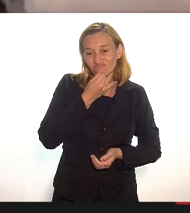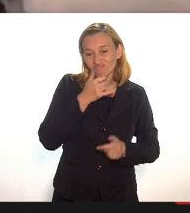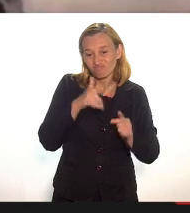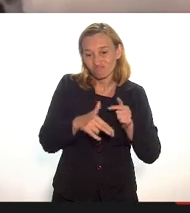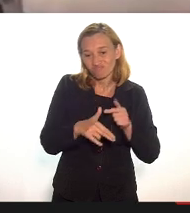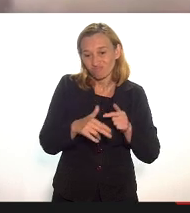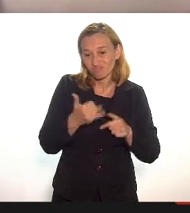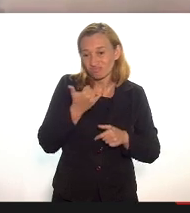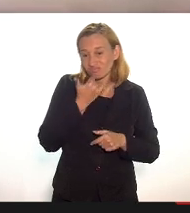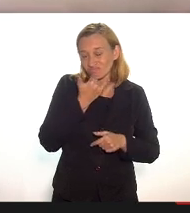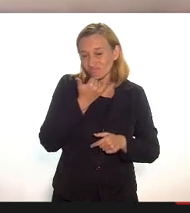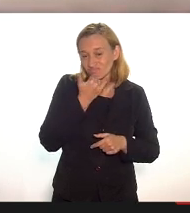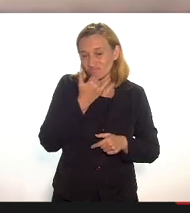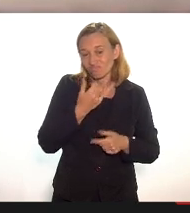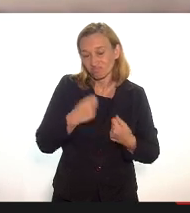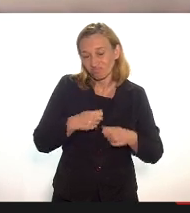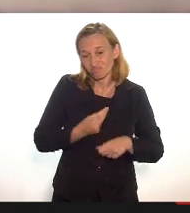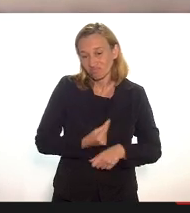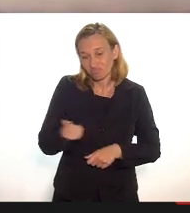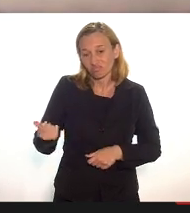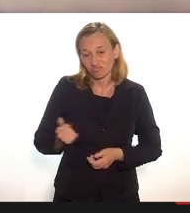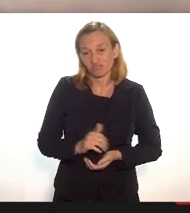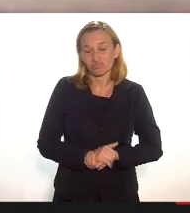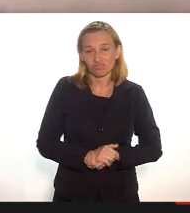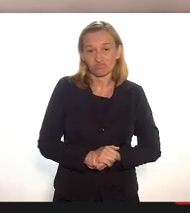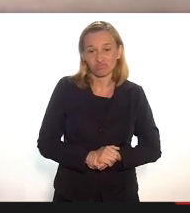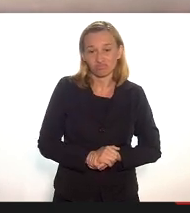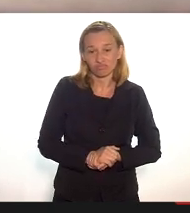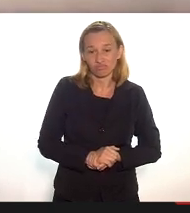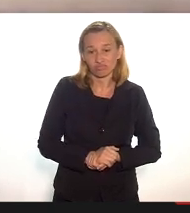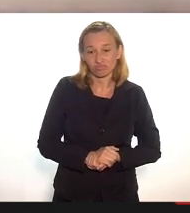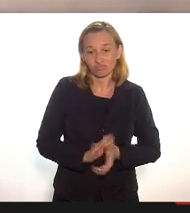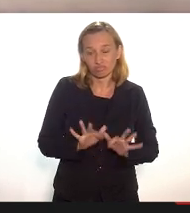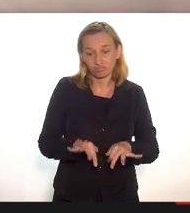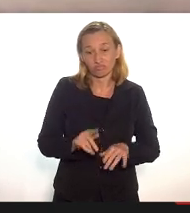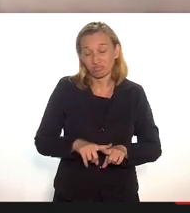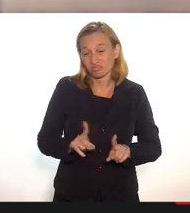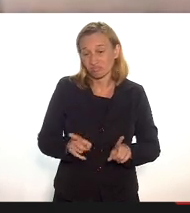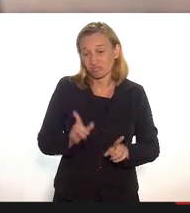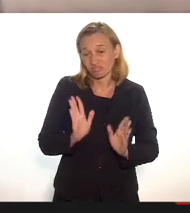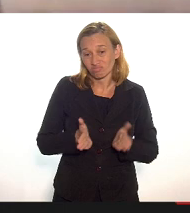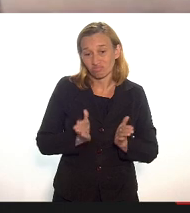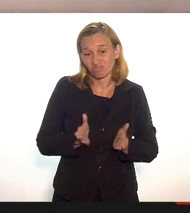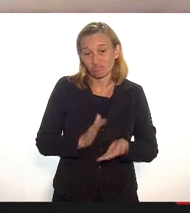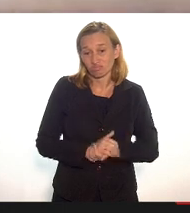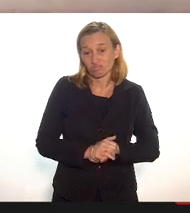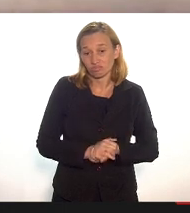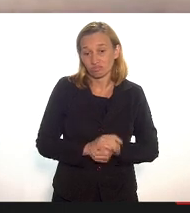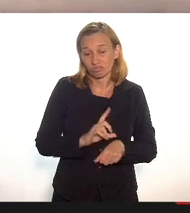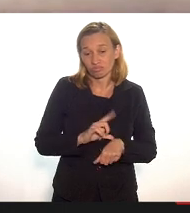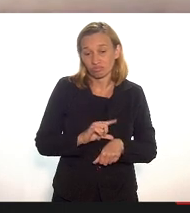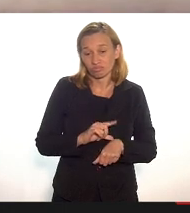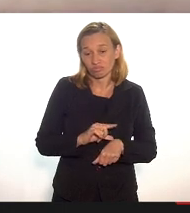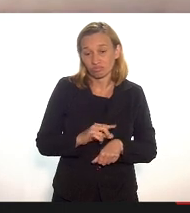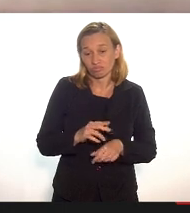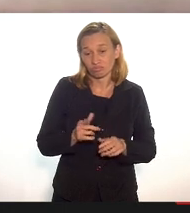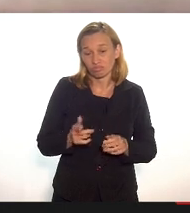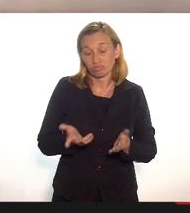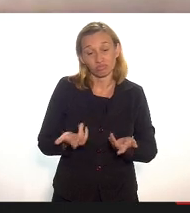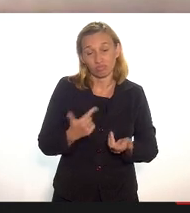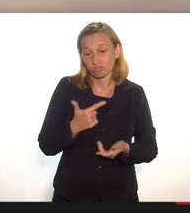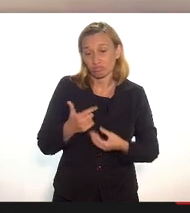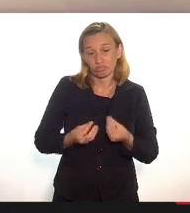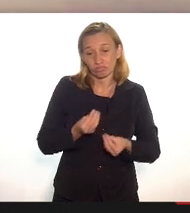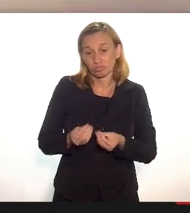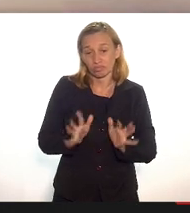para pedir desculpas, mas eu vou precisar sair. Eu sempre fico até o final, mas hoje realmente as agendas estão bem apertadas, então